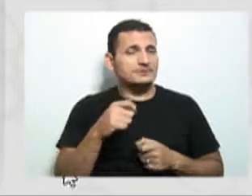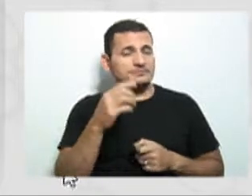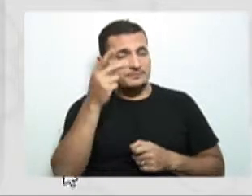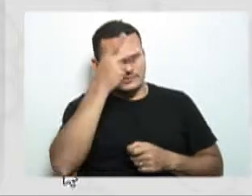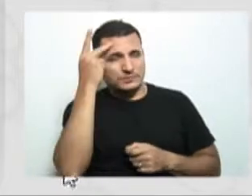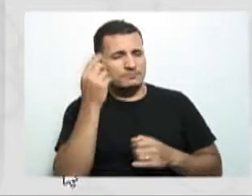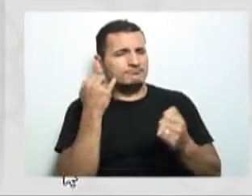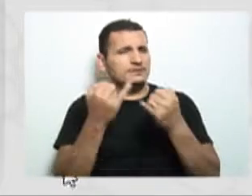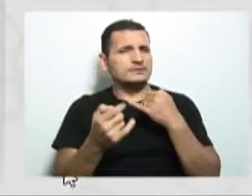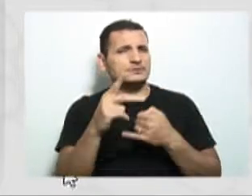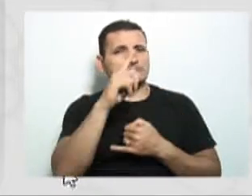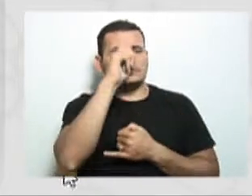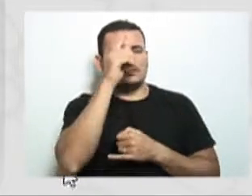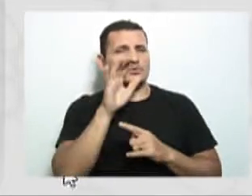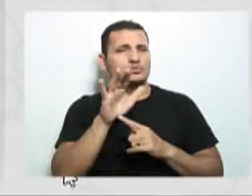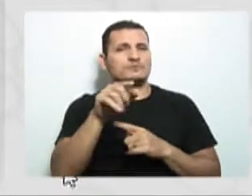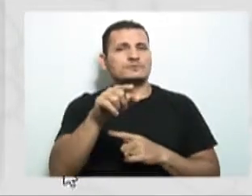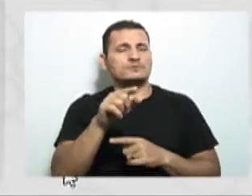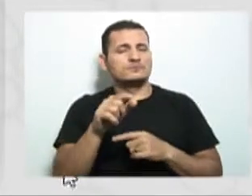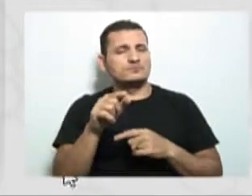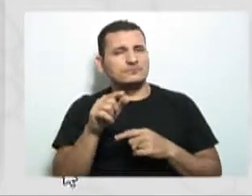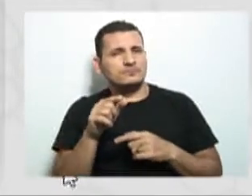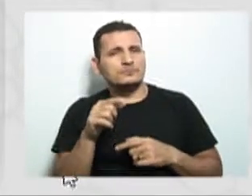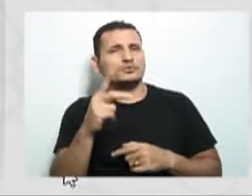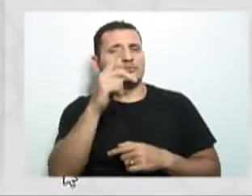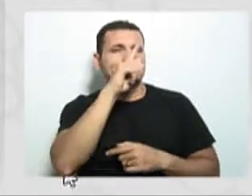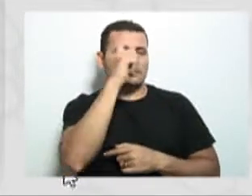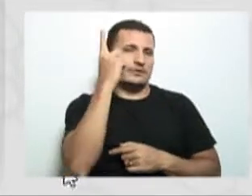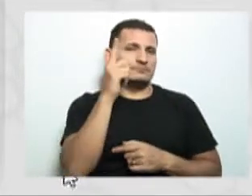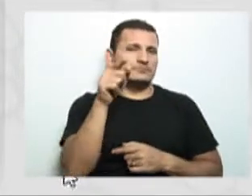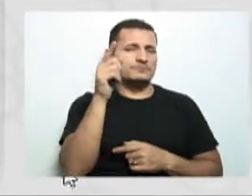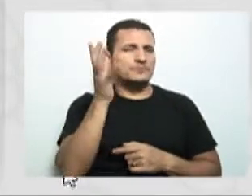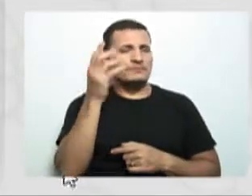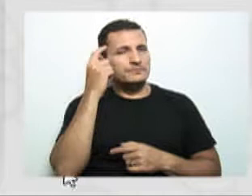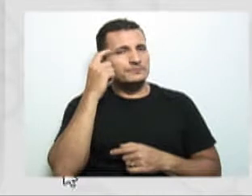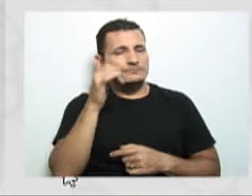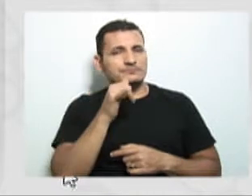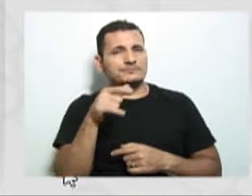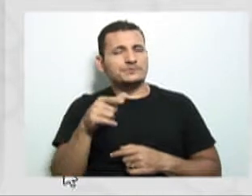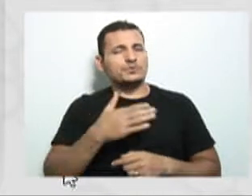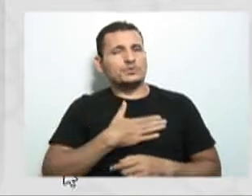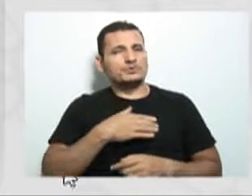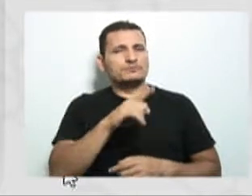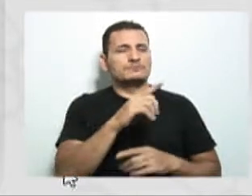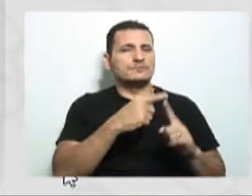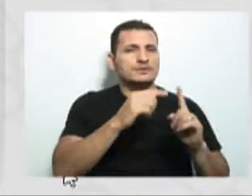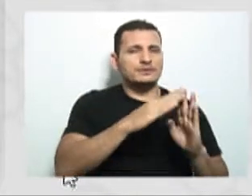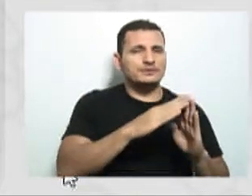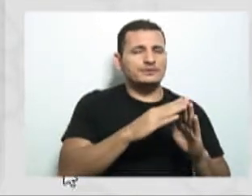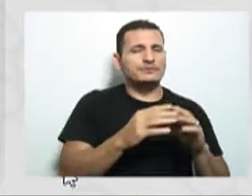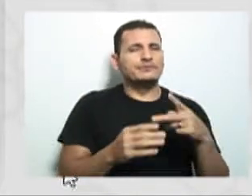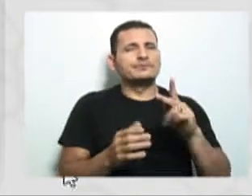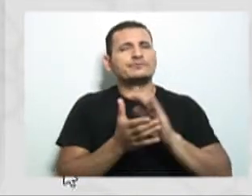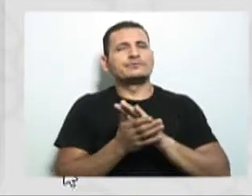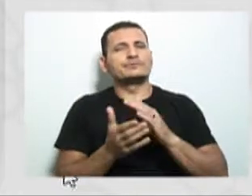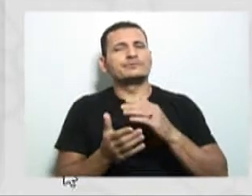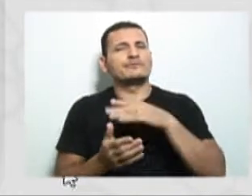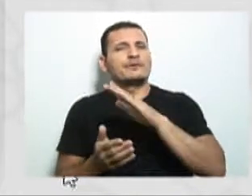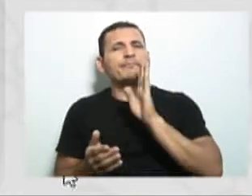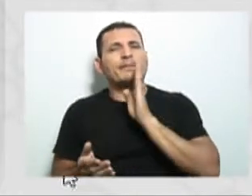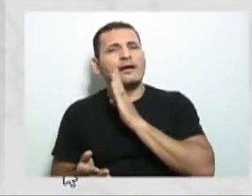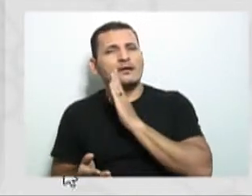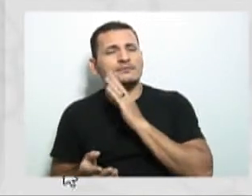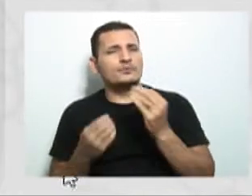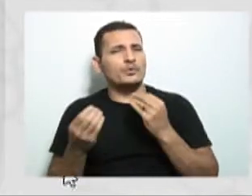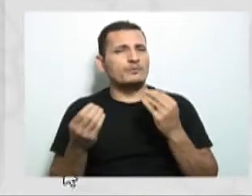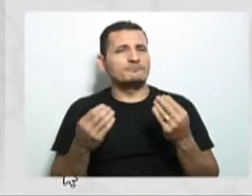ajude você a trabalhar a sua ideia. Porque já pensou? Você gosta de ir para a igreja e ela gosta de ir para o bar, não é? E aí como é que vai ficar? Né?